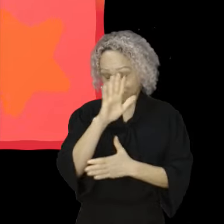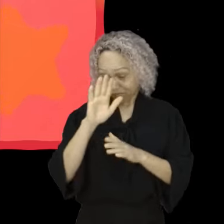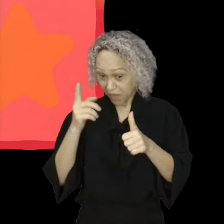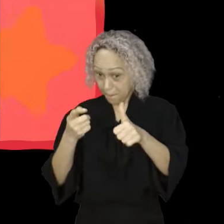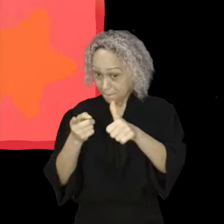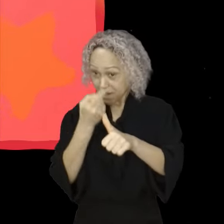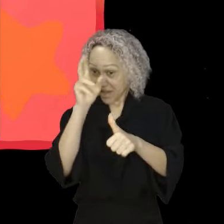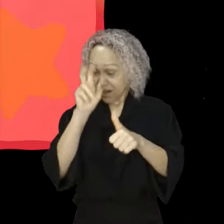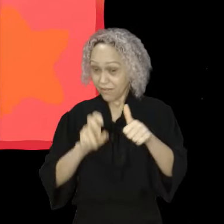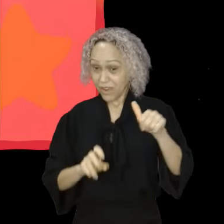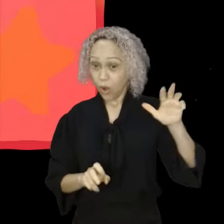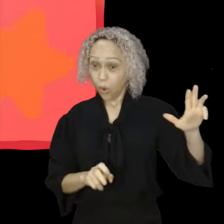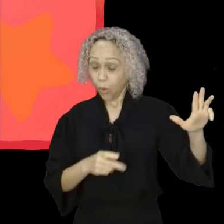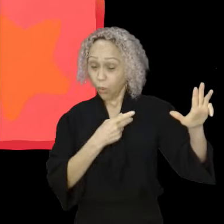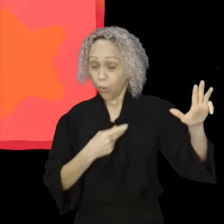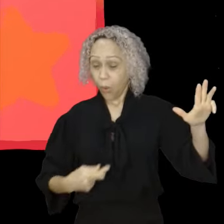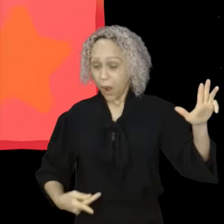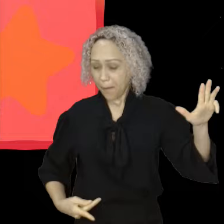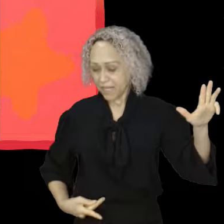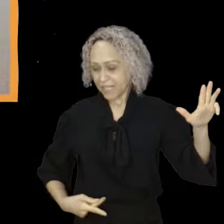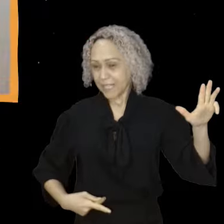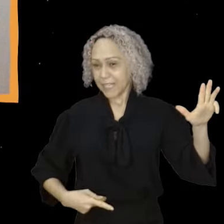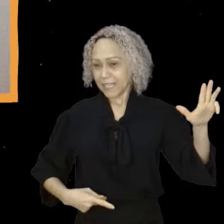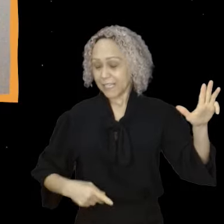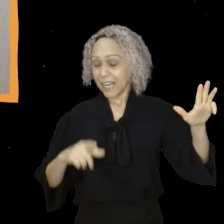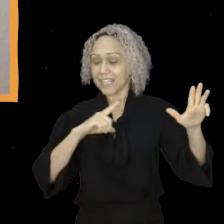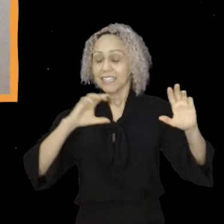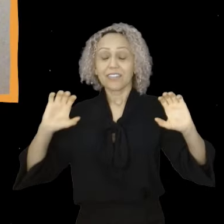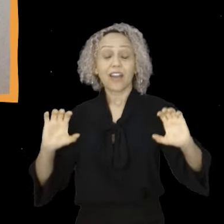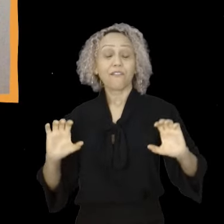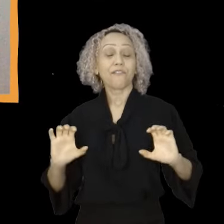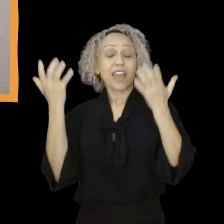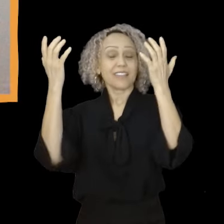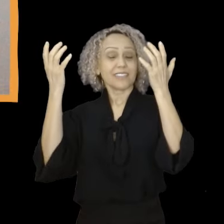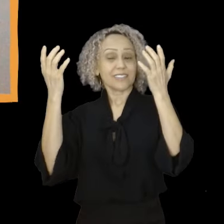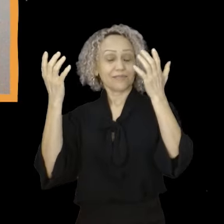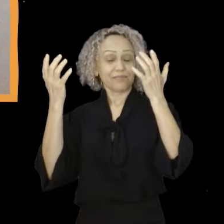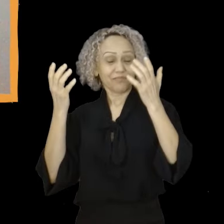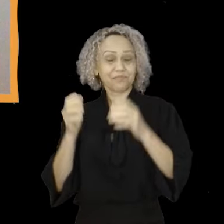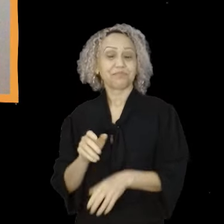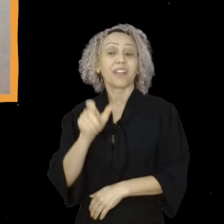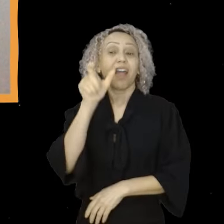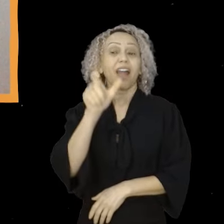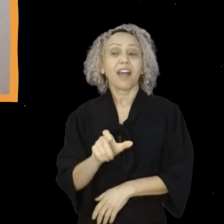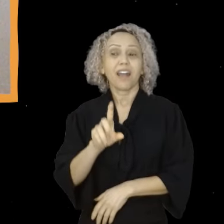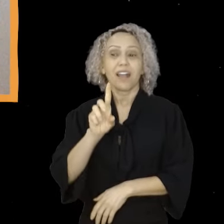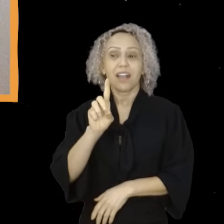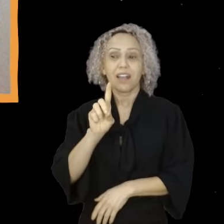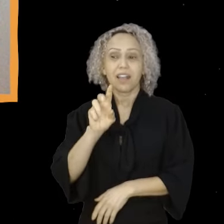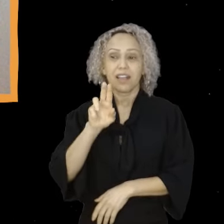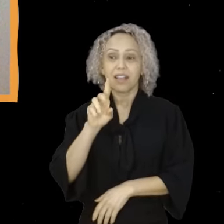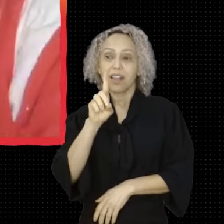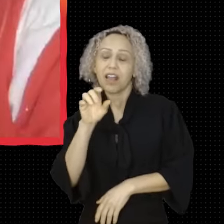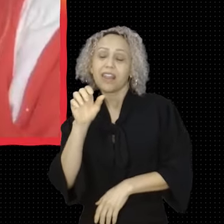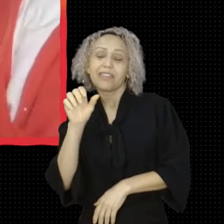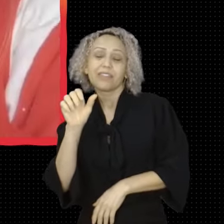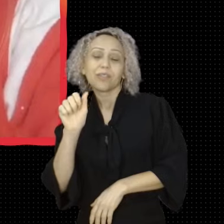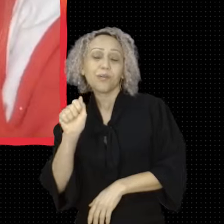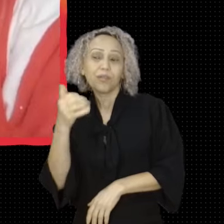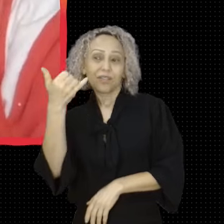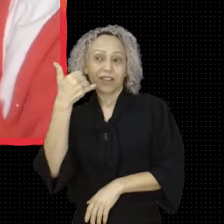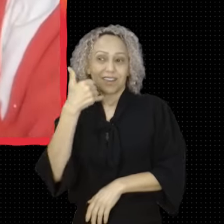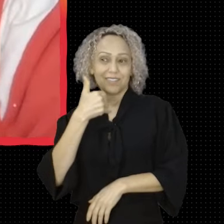primeira vez. Imagina o frisson, a festa. A Duda conta pra gente. Como foi que você conseguiu chegar no Genuíno e tirar essa foto?